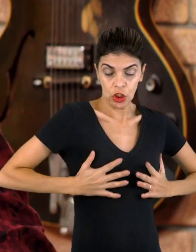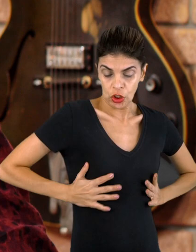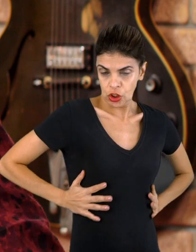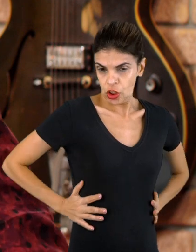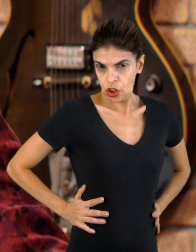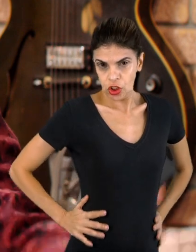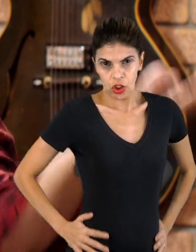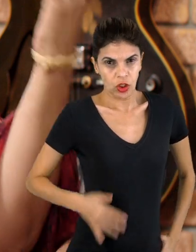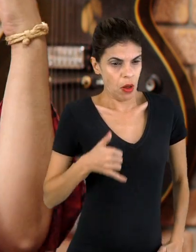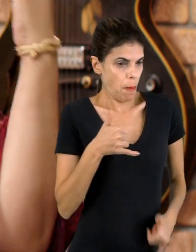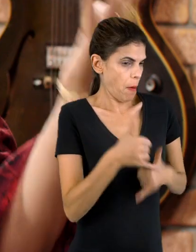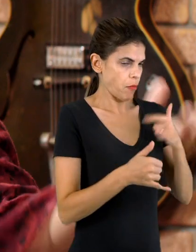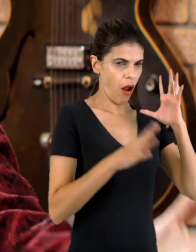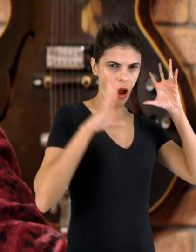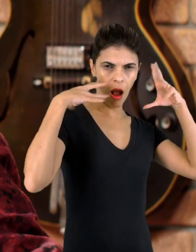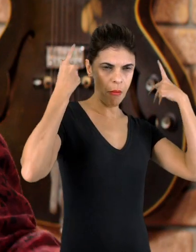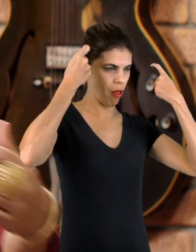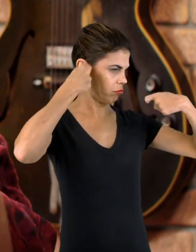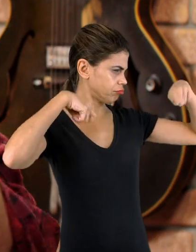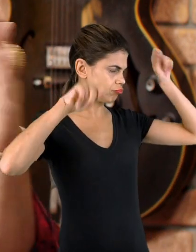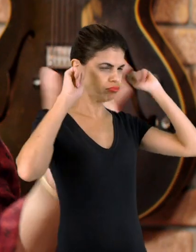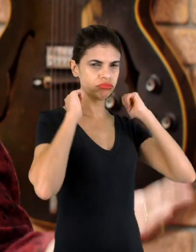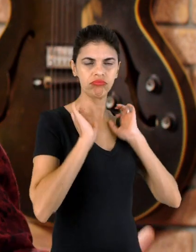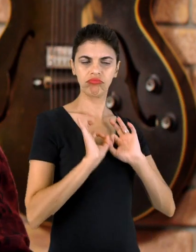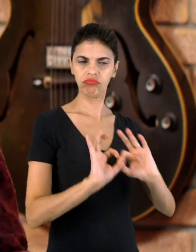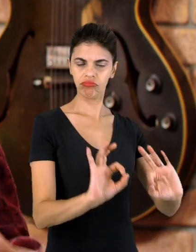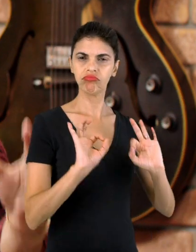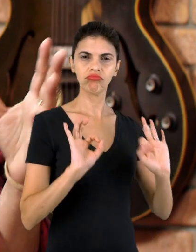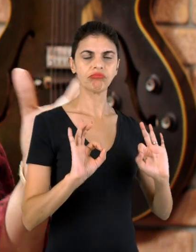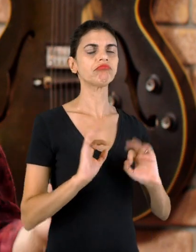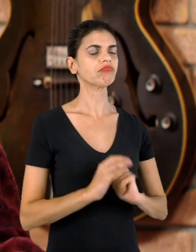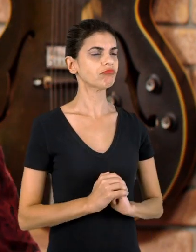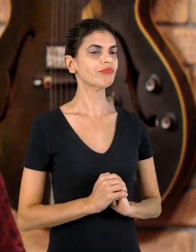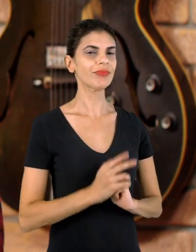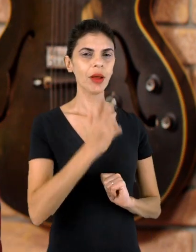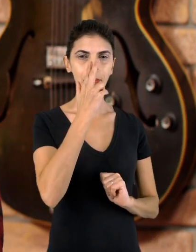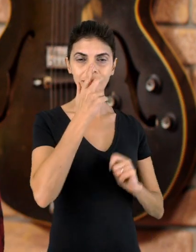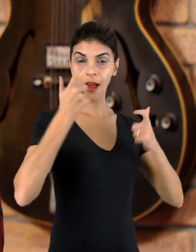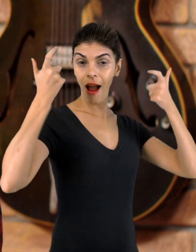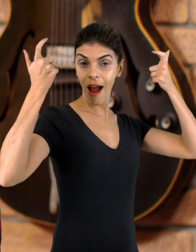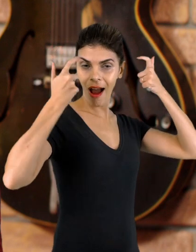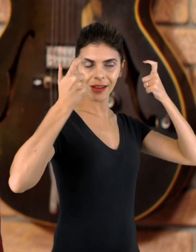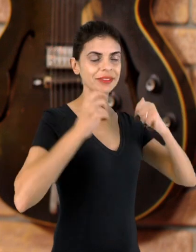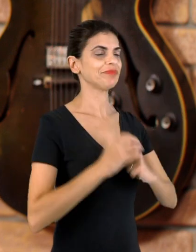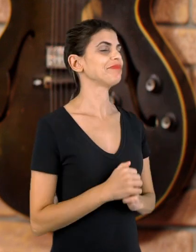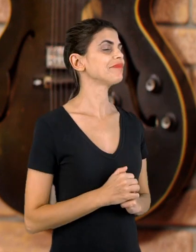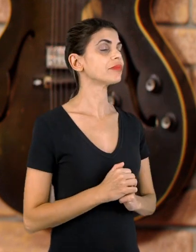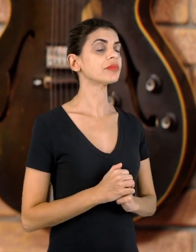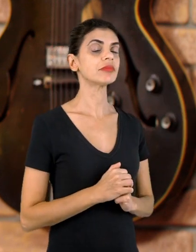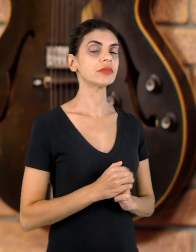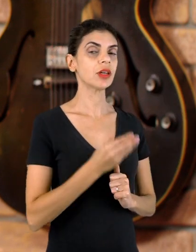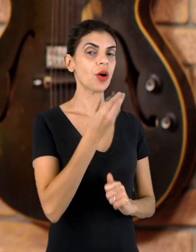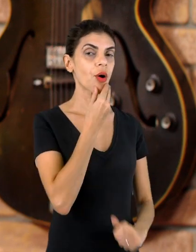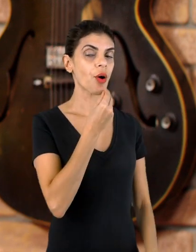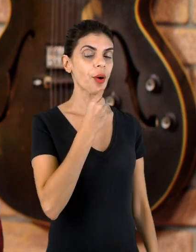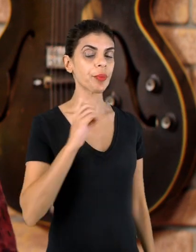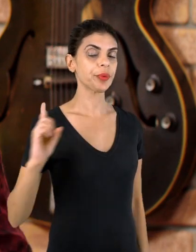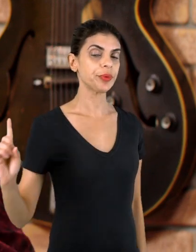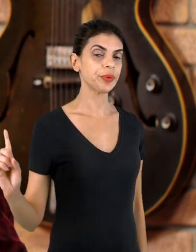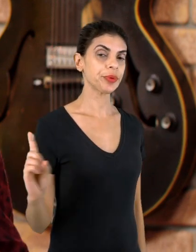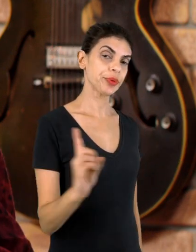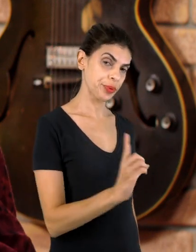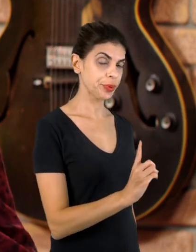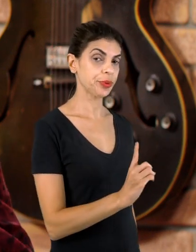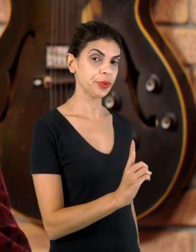assim, fabuloso, cabelo, nananã, toda a rainha da cocada preta. E aí um cara parou na